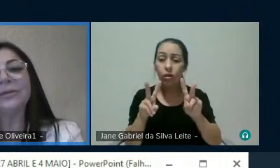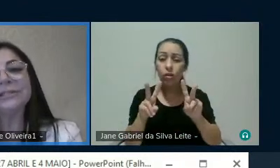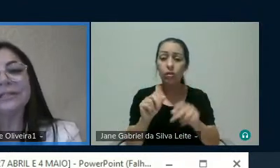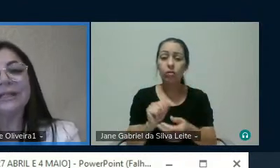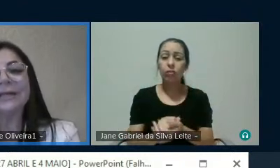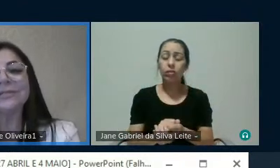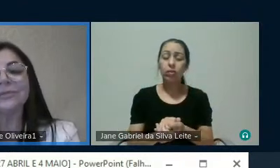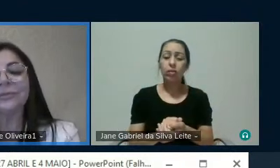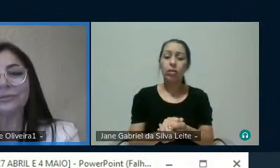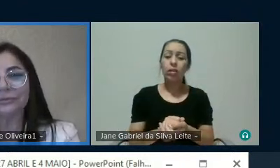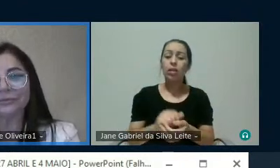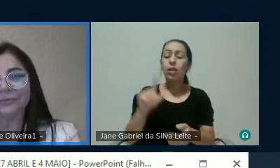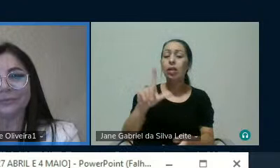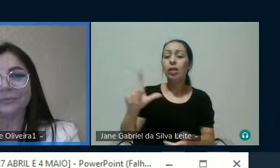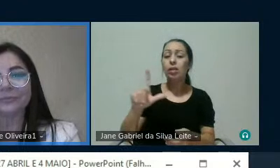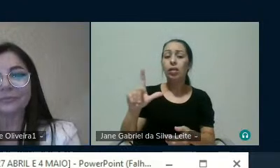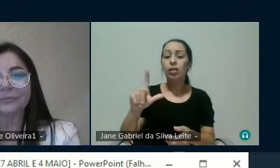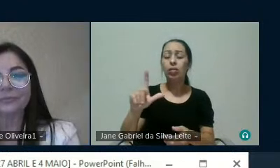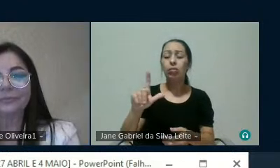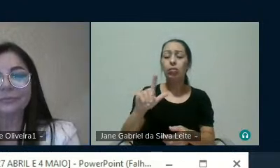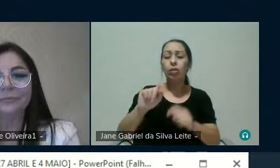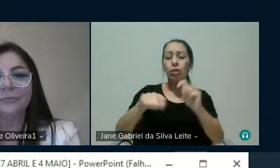em língua de sinais no mundo.